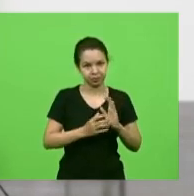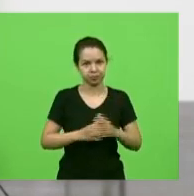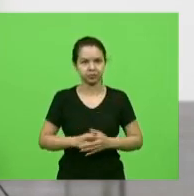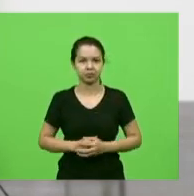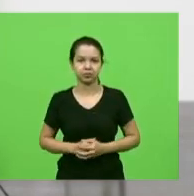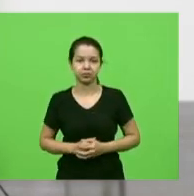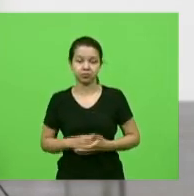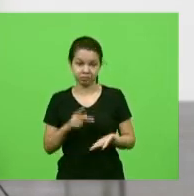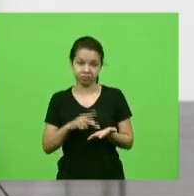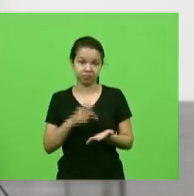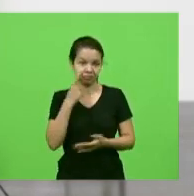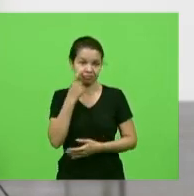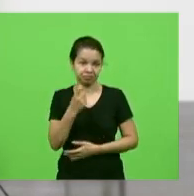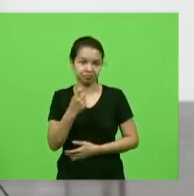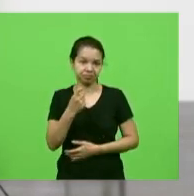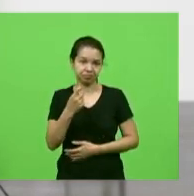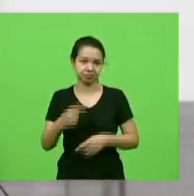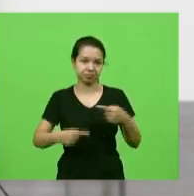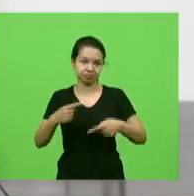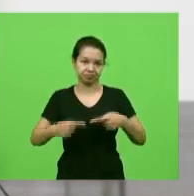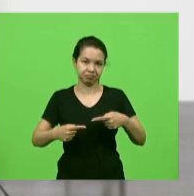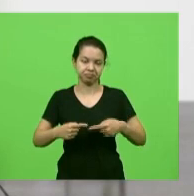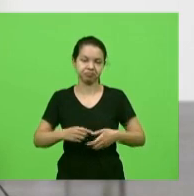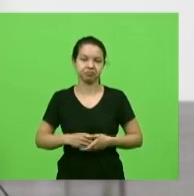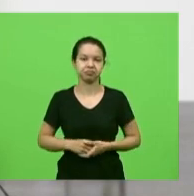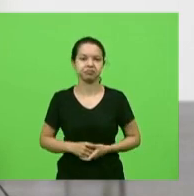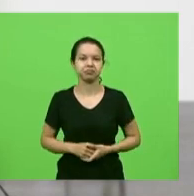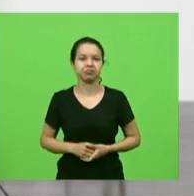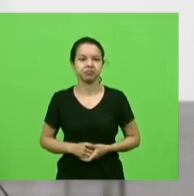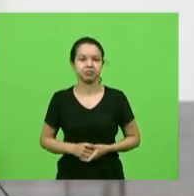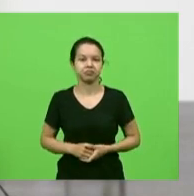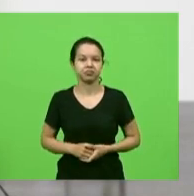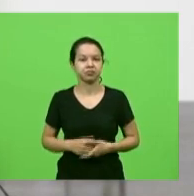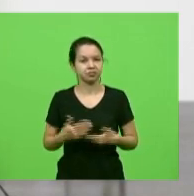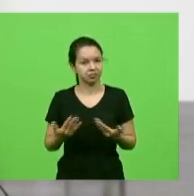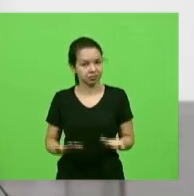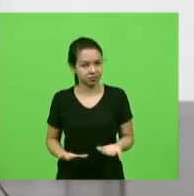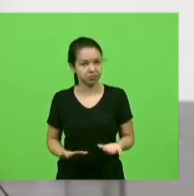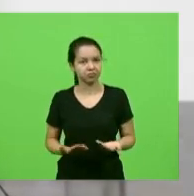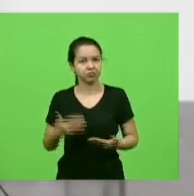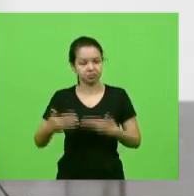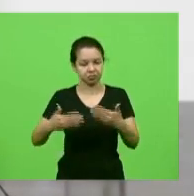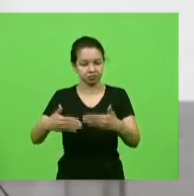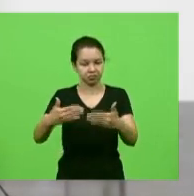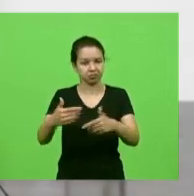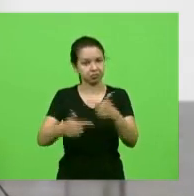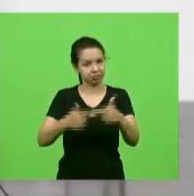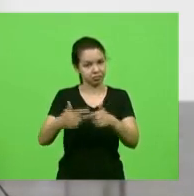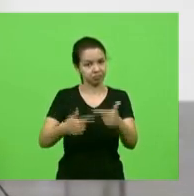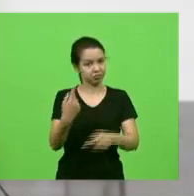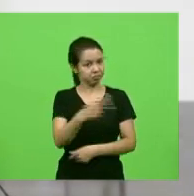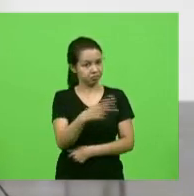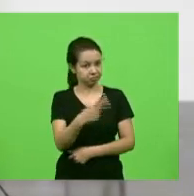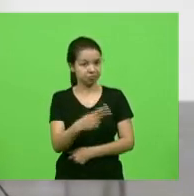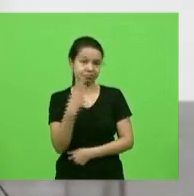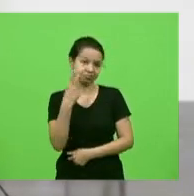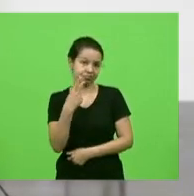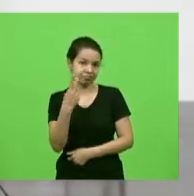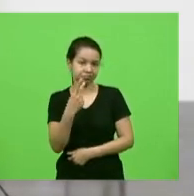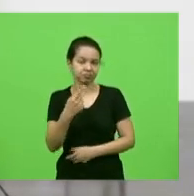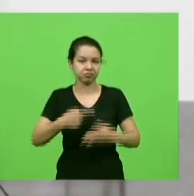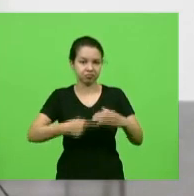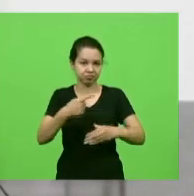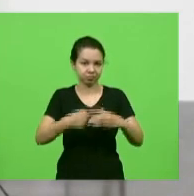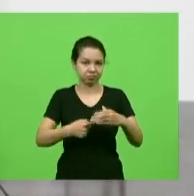política. Assim conduzem seus trabalhos ordinariamente, inclusive aqueles da comissão parlamentar, da qual,